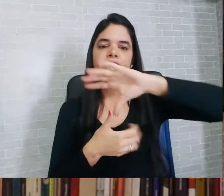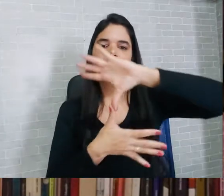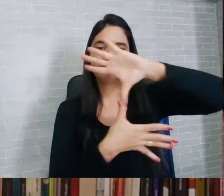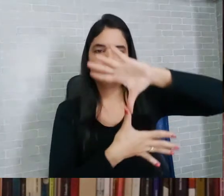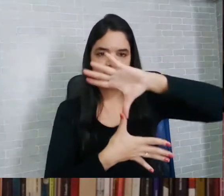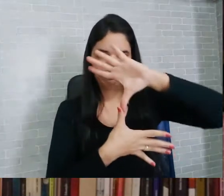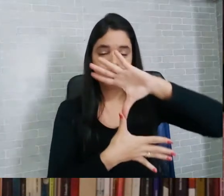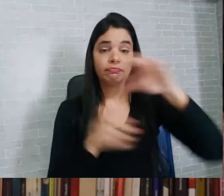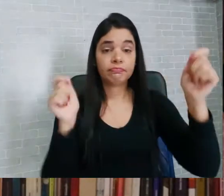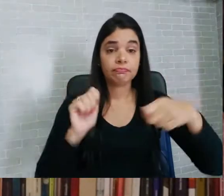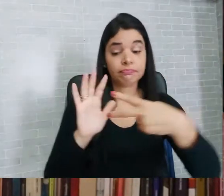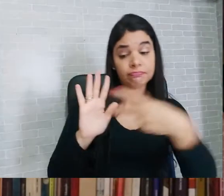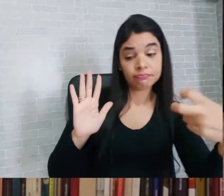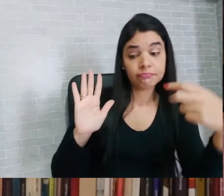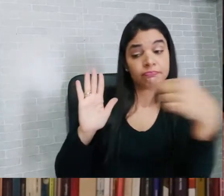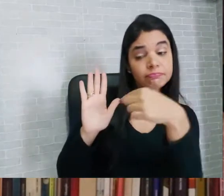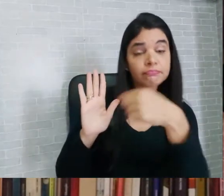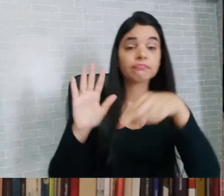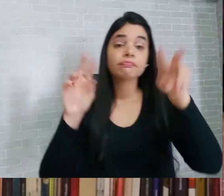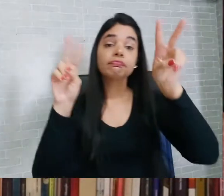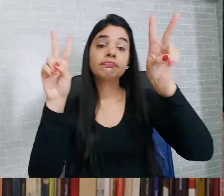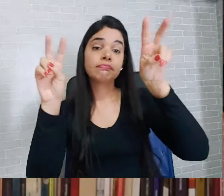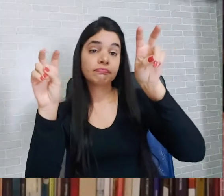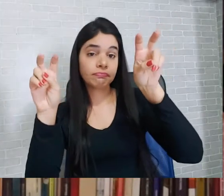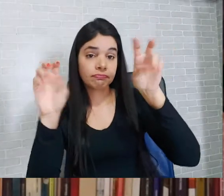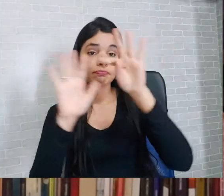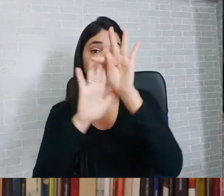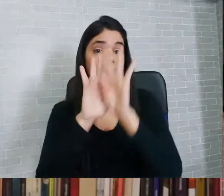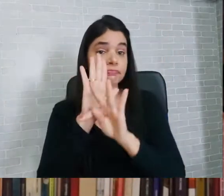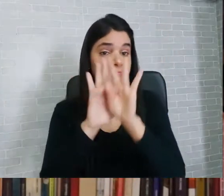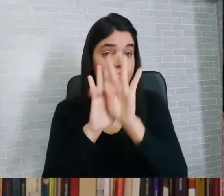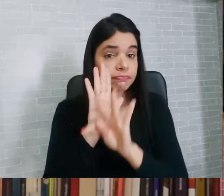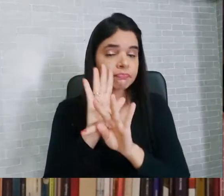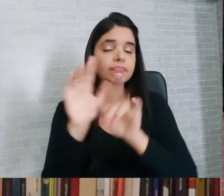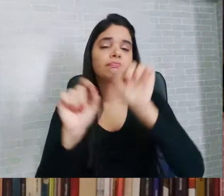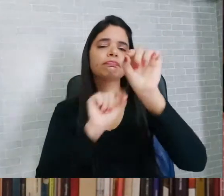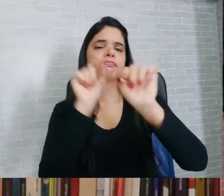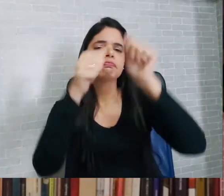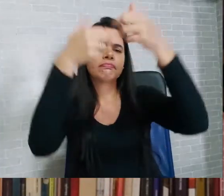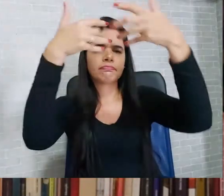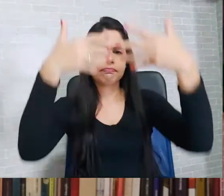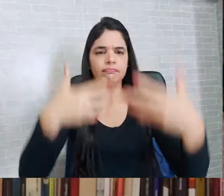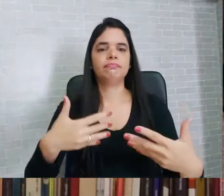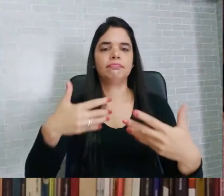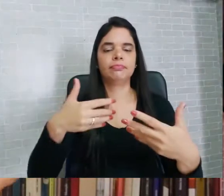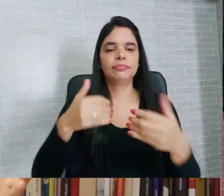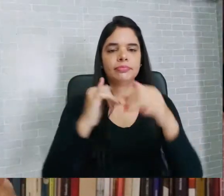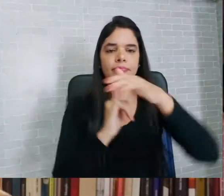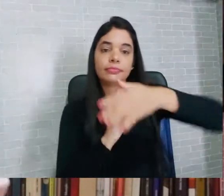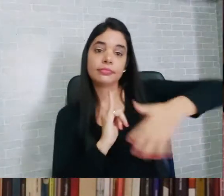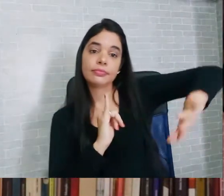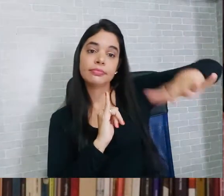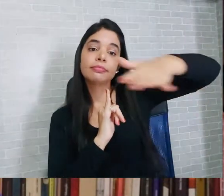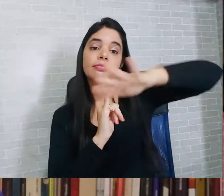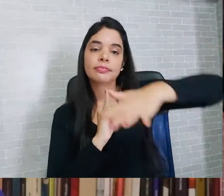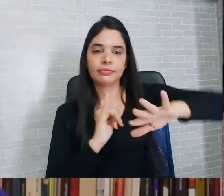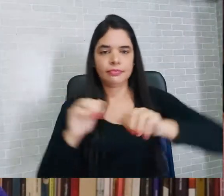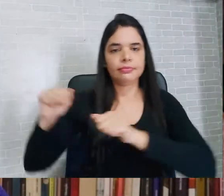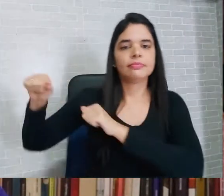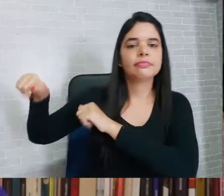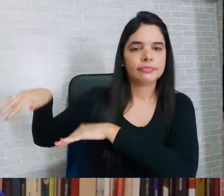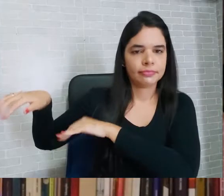vocês podem ver pelo título aqui, Antilho Guianense, né? Antilhas Guiana.